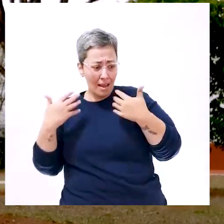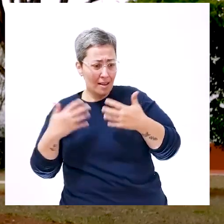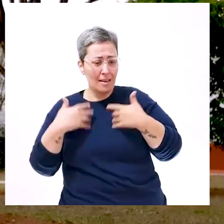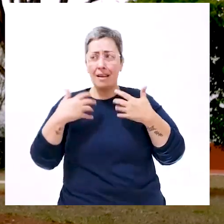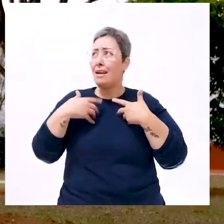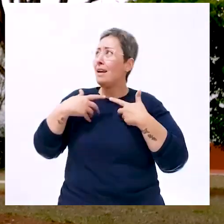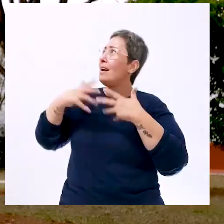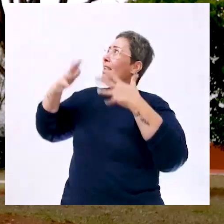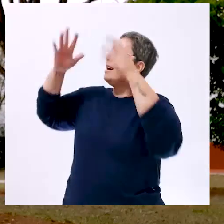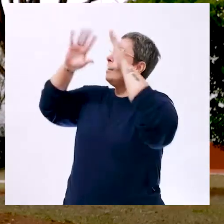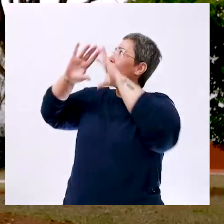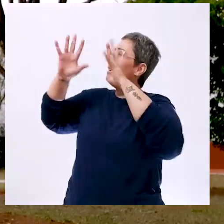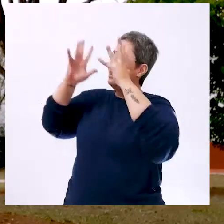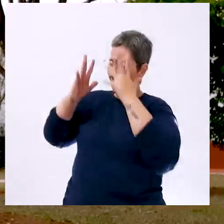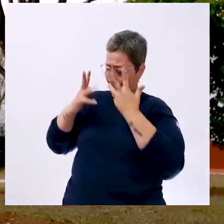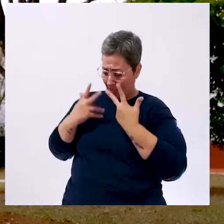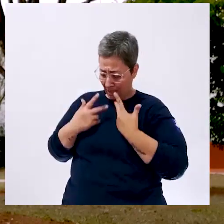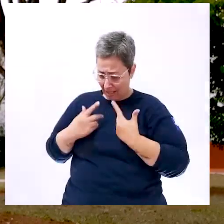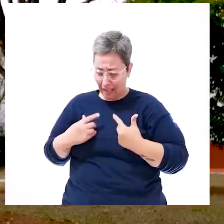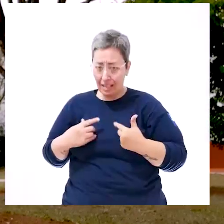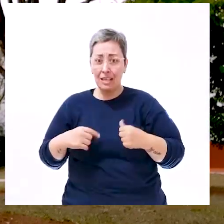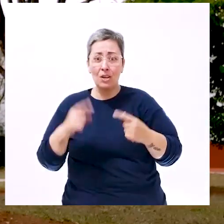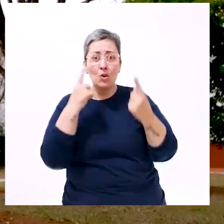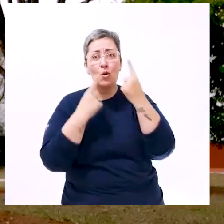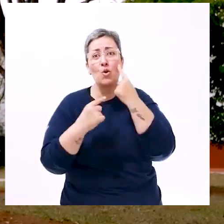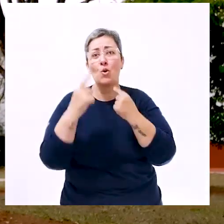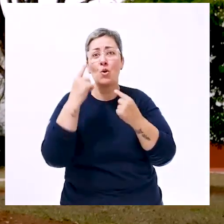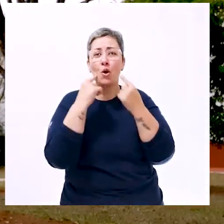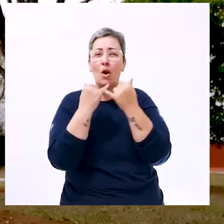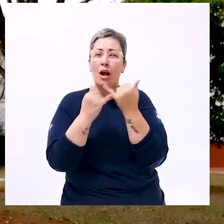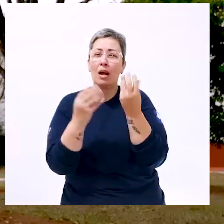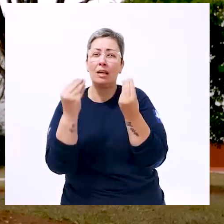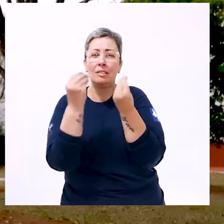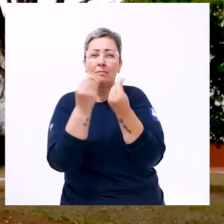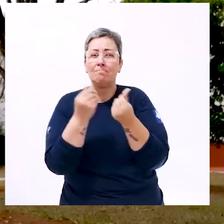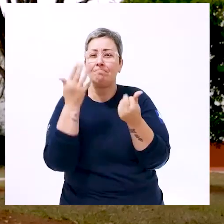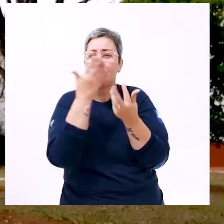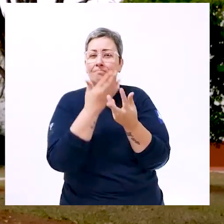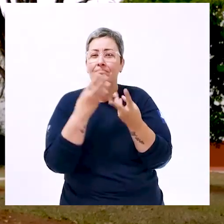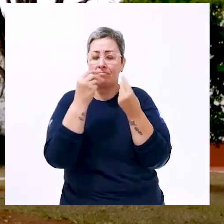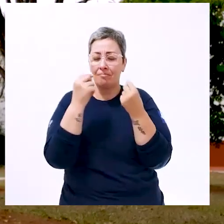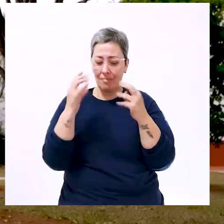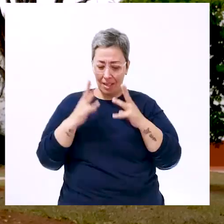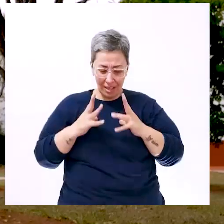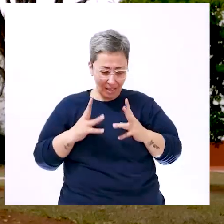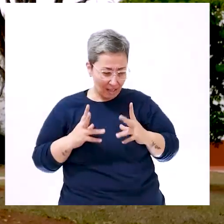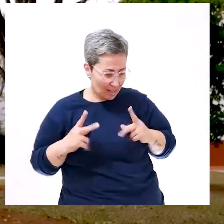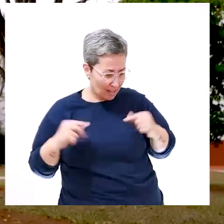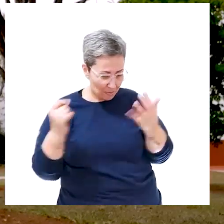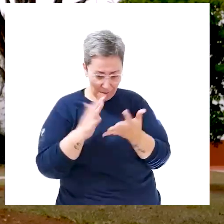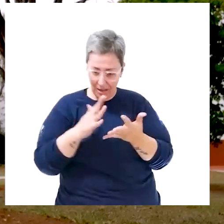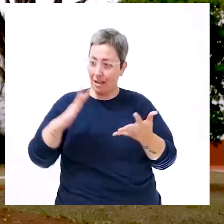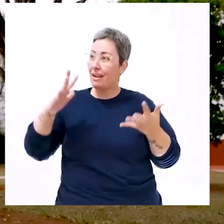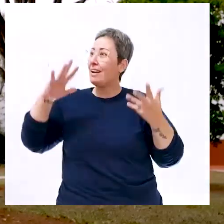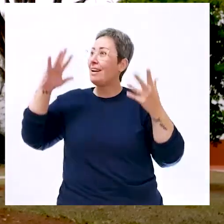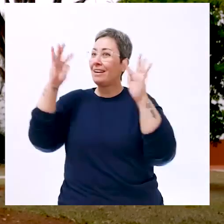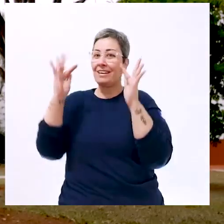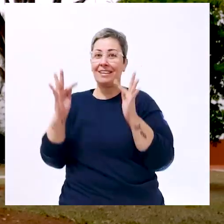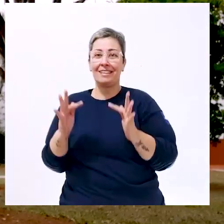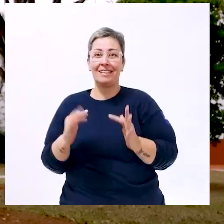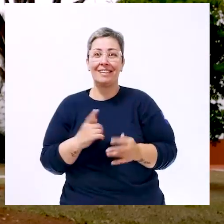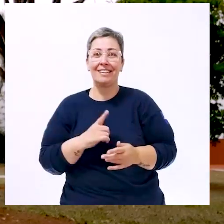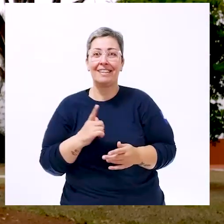Encanto é a alegria que cai do céu, nessa enxurrada de lágrimas doces, límpidas e brilhantes